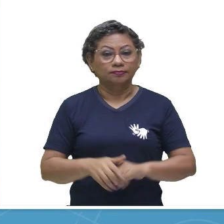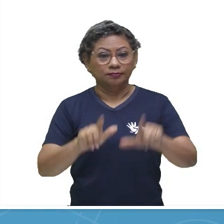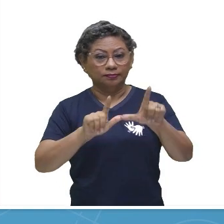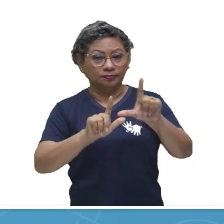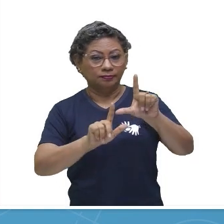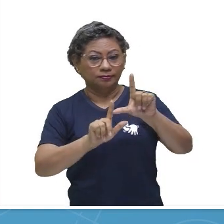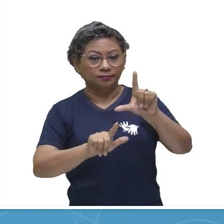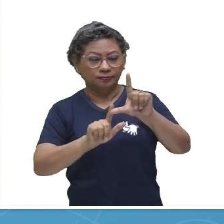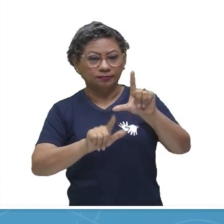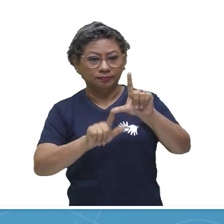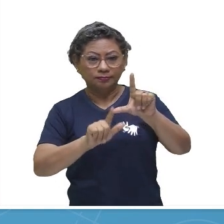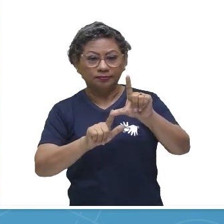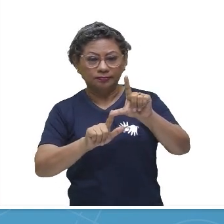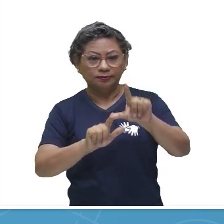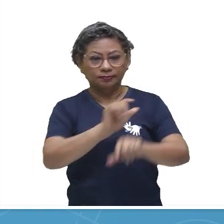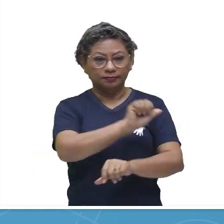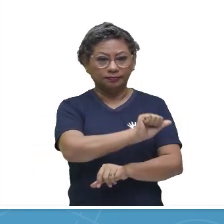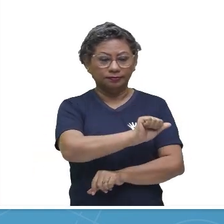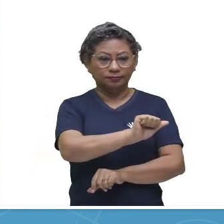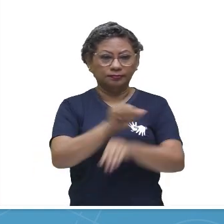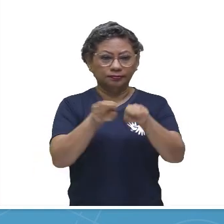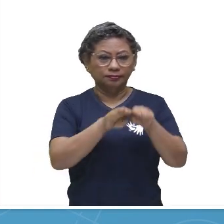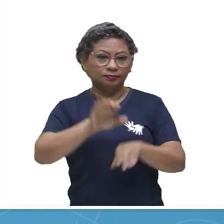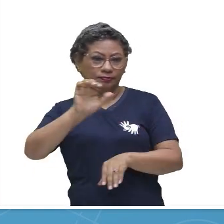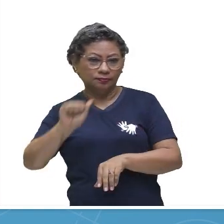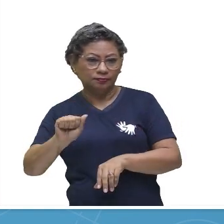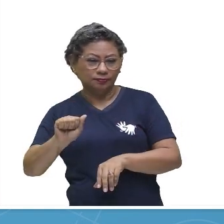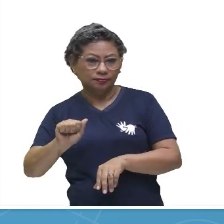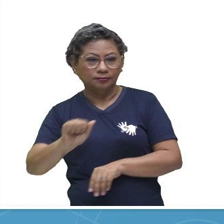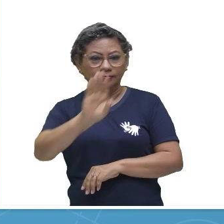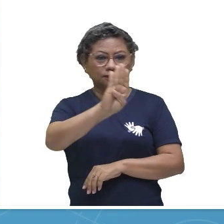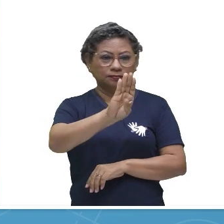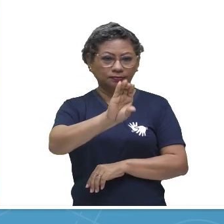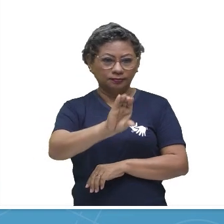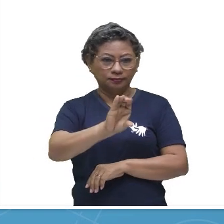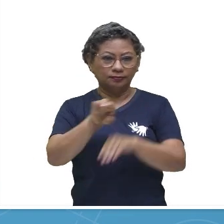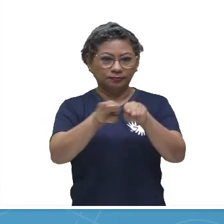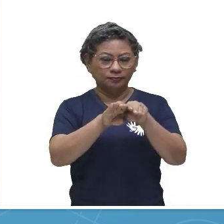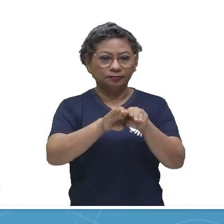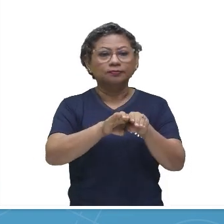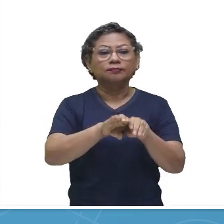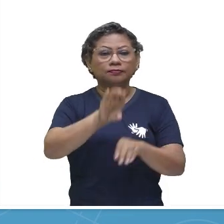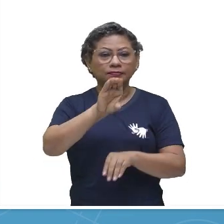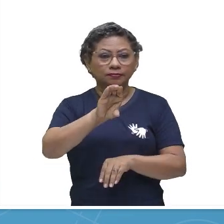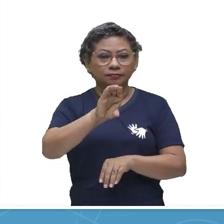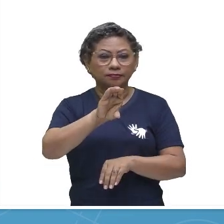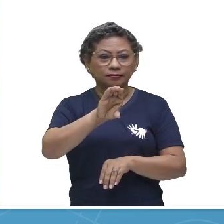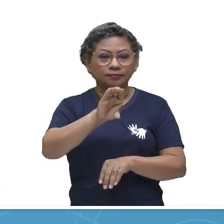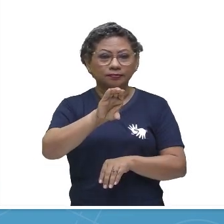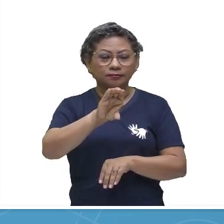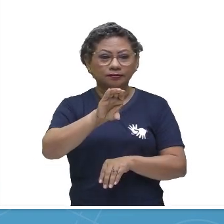de 6 elevado a 10. Então nós só fizemos converter aqui, ó. A base passou a ser o radicando,